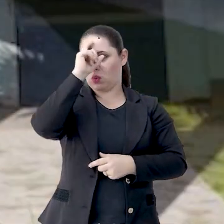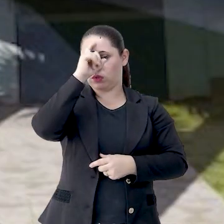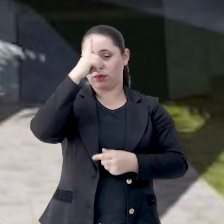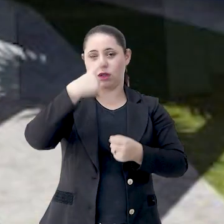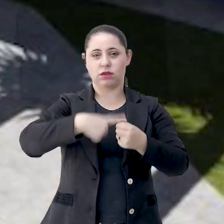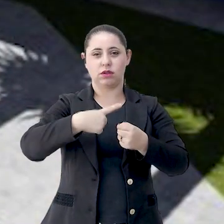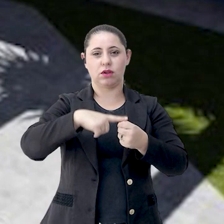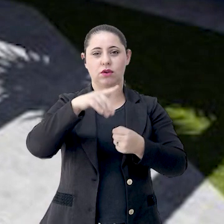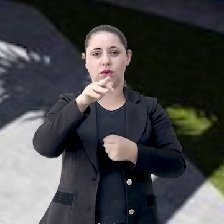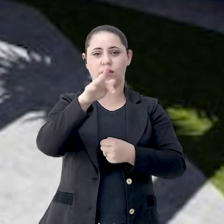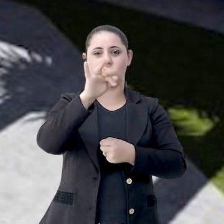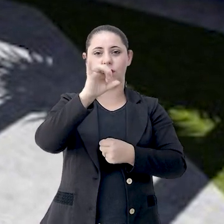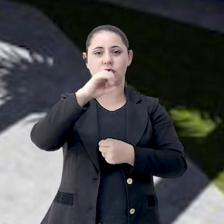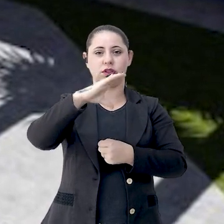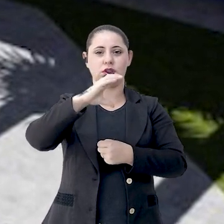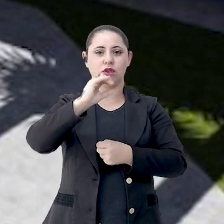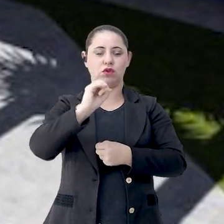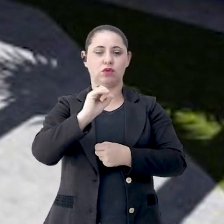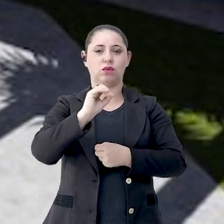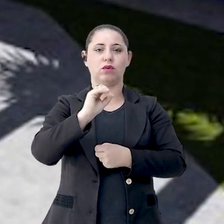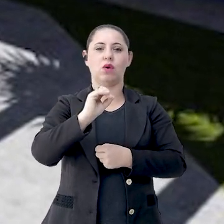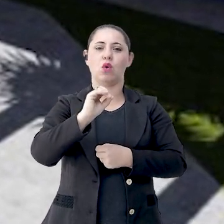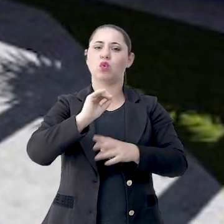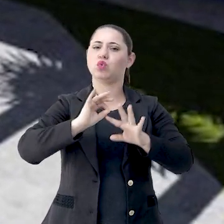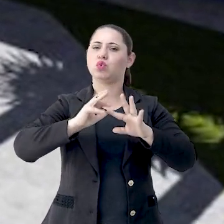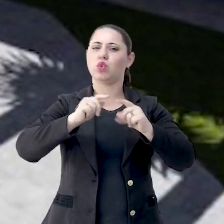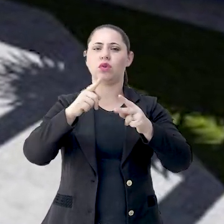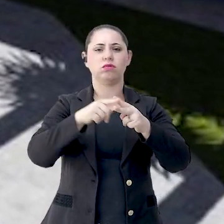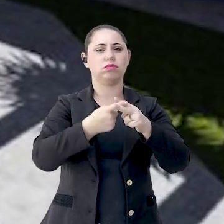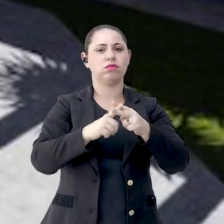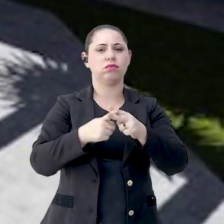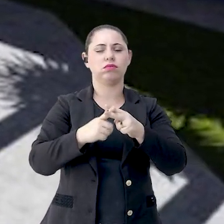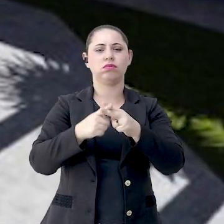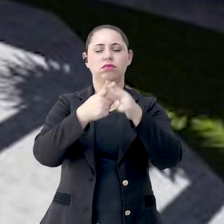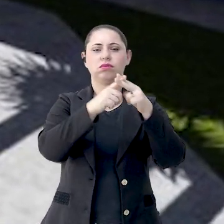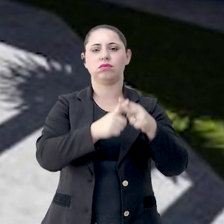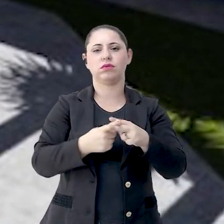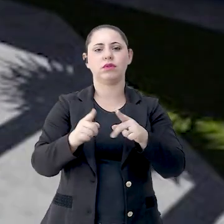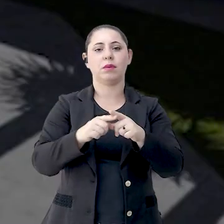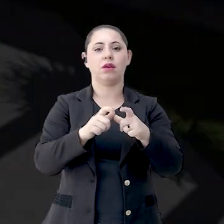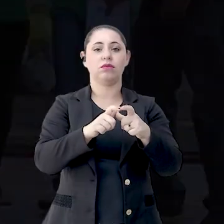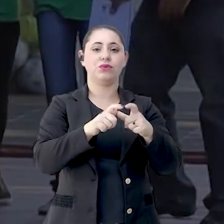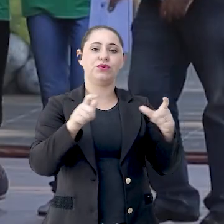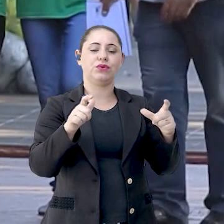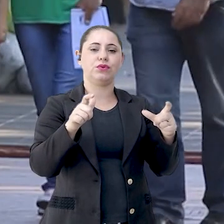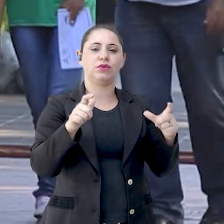e será ampliado com recursos do Fundo Especial de Saúde.